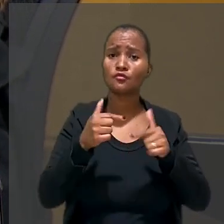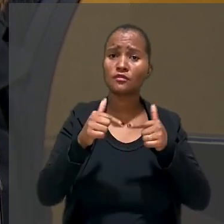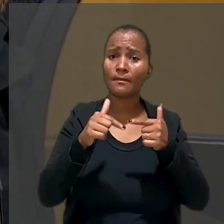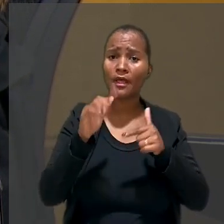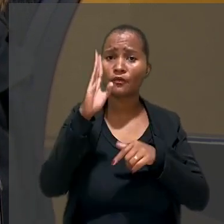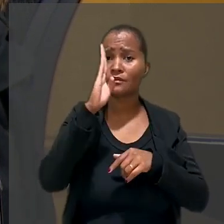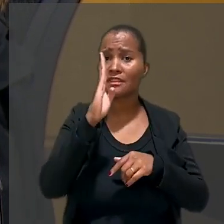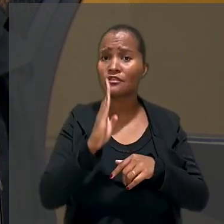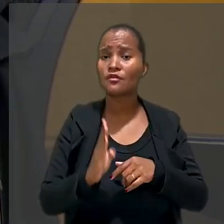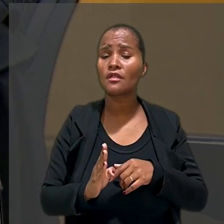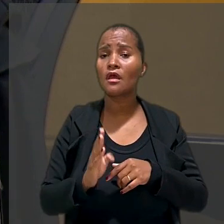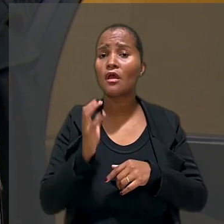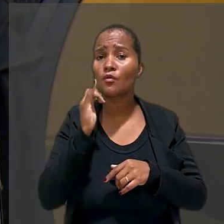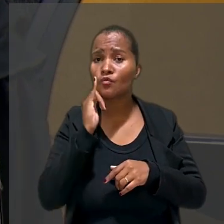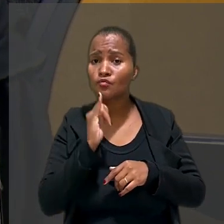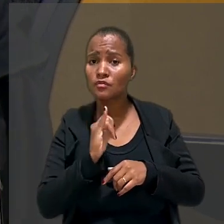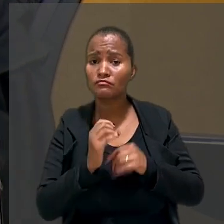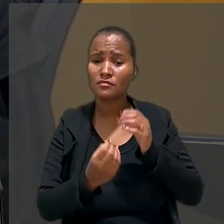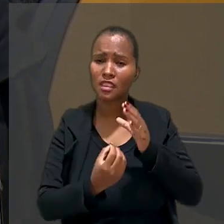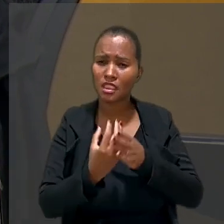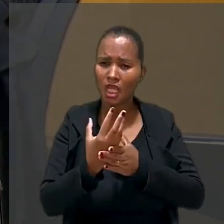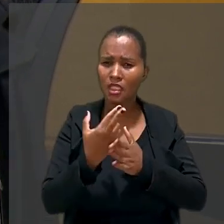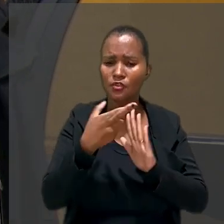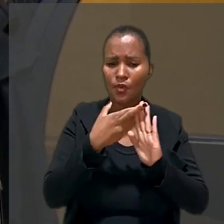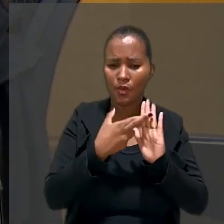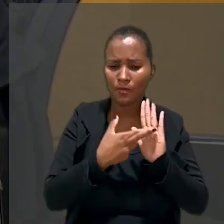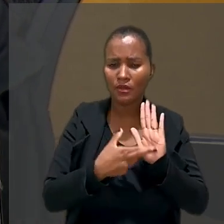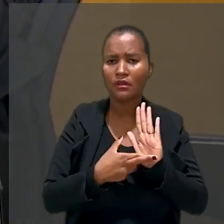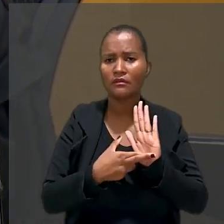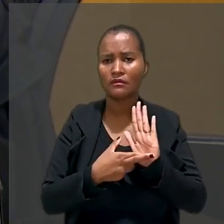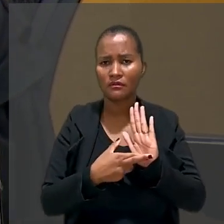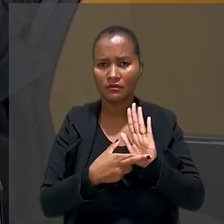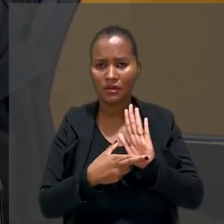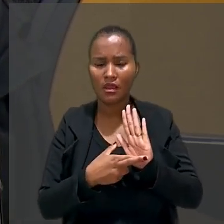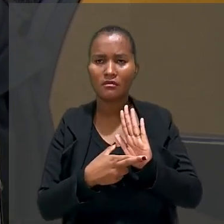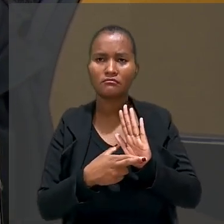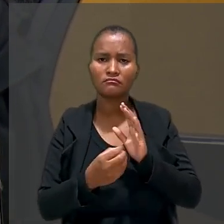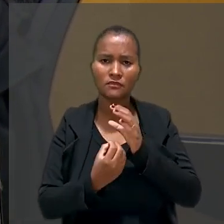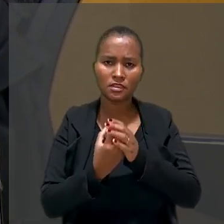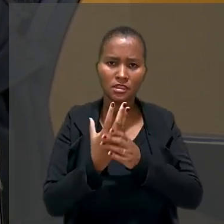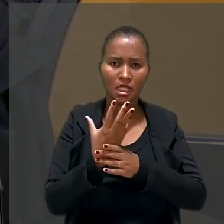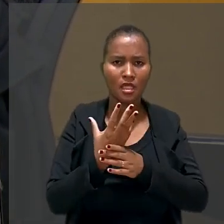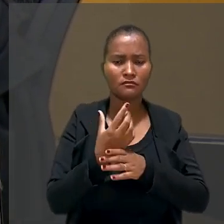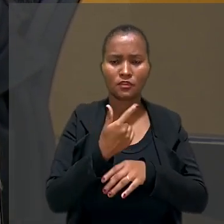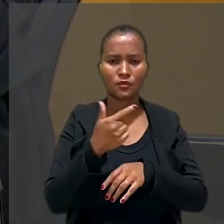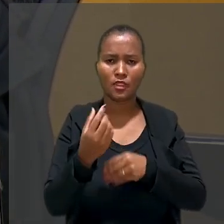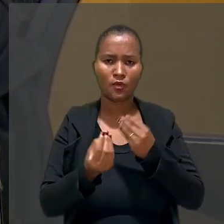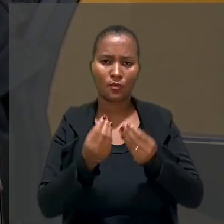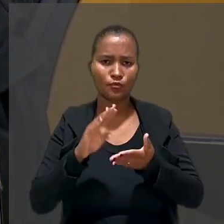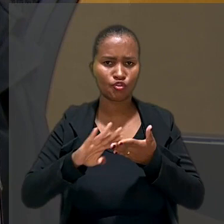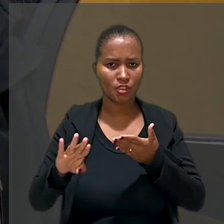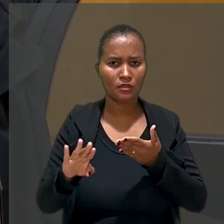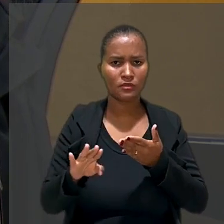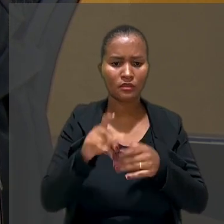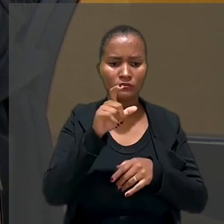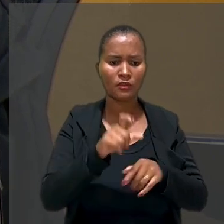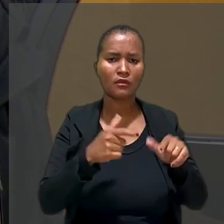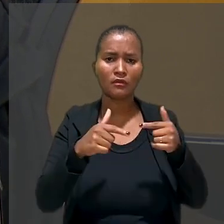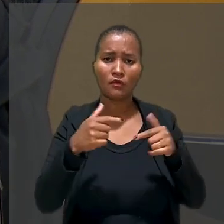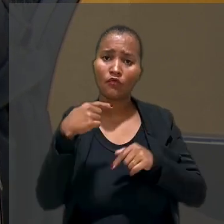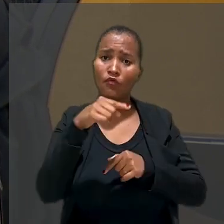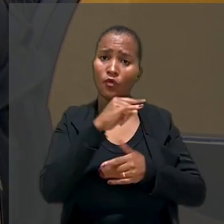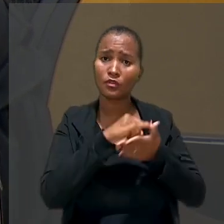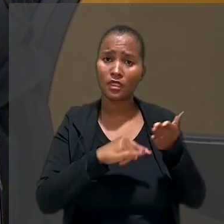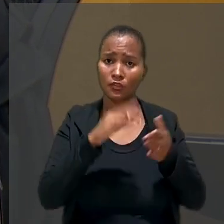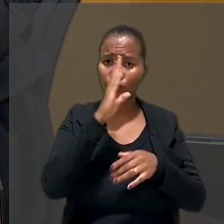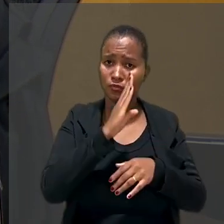do trabalho nacional se estabelecidas algumas premissas. No caso, estabelecidas e incontestáveis, de que o